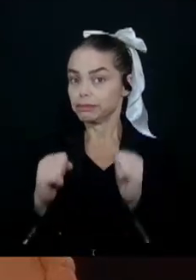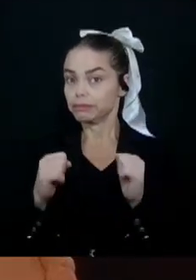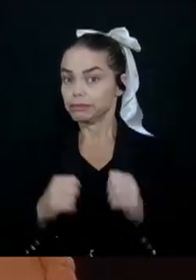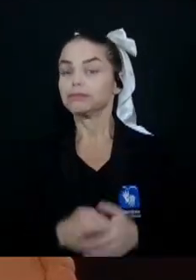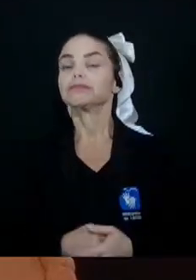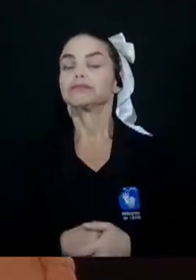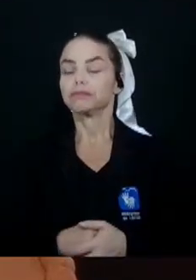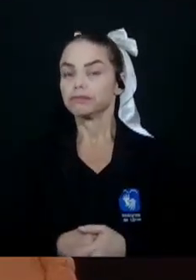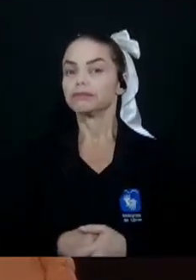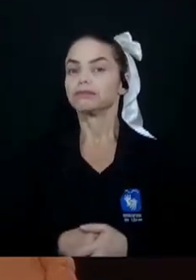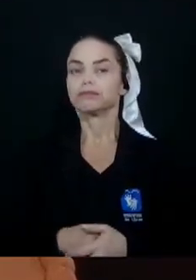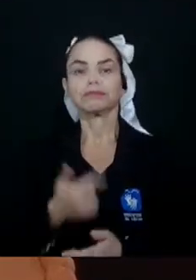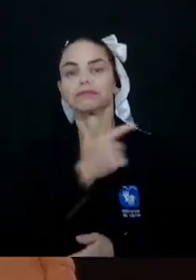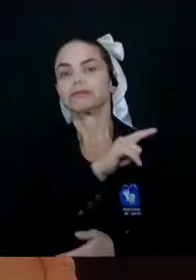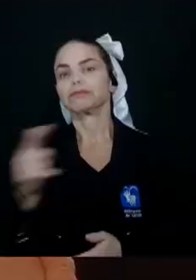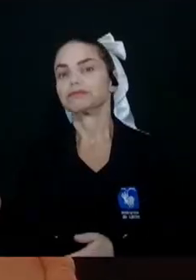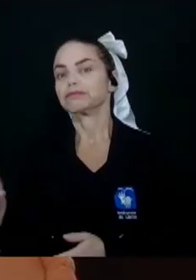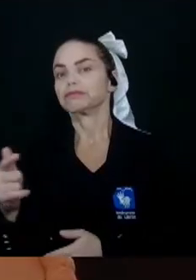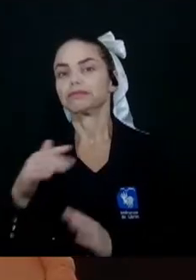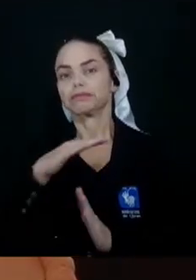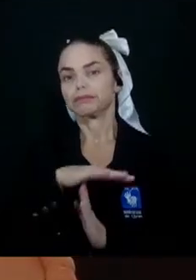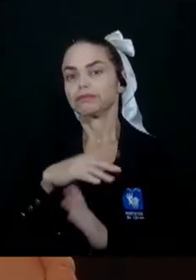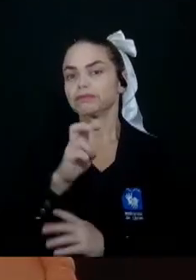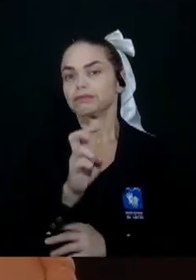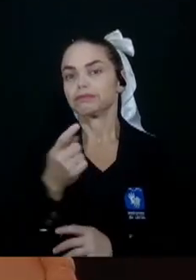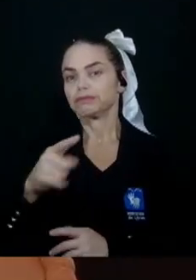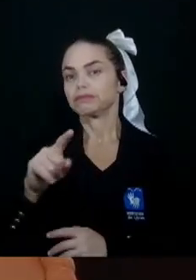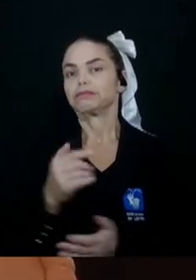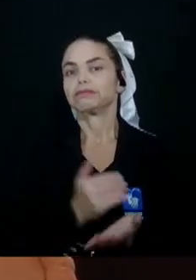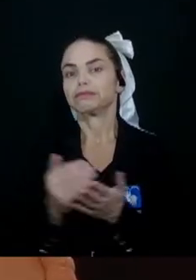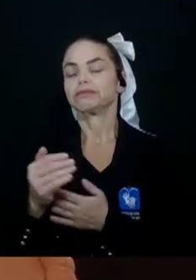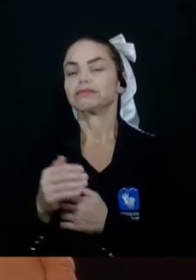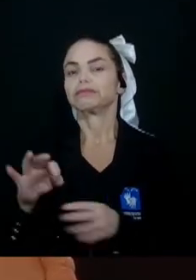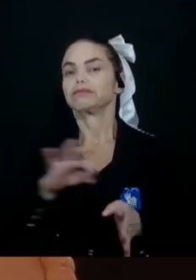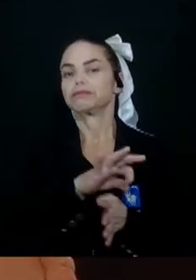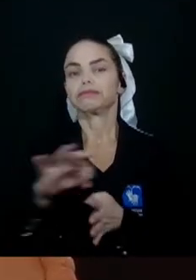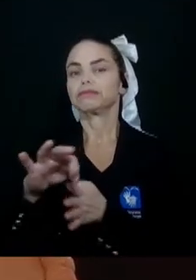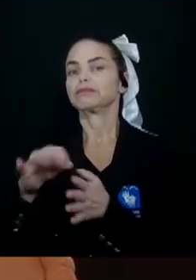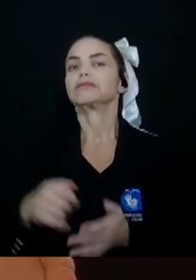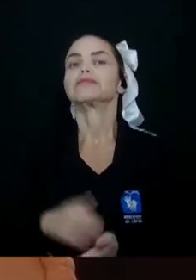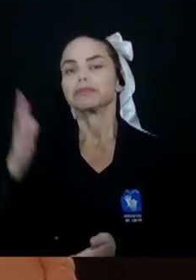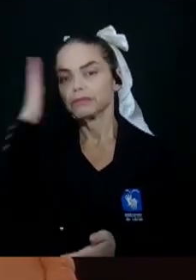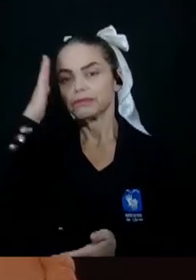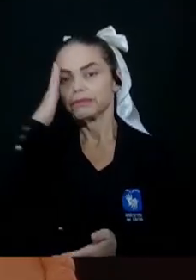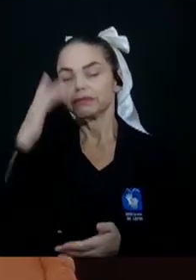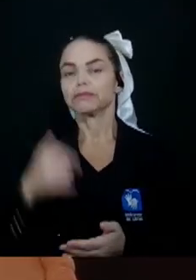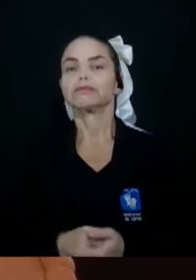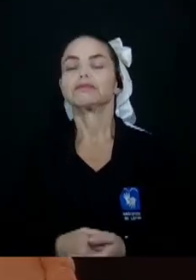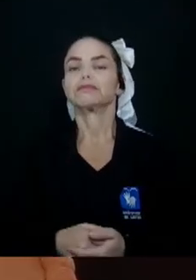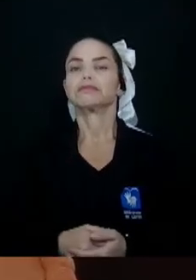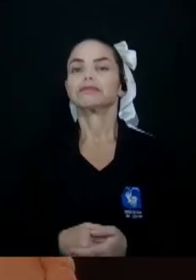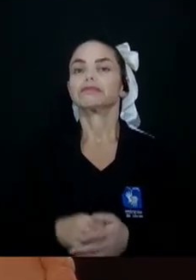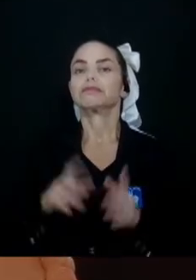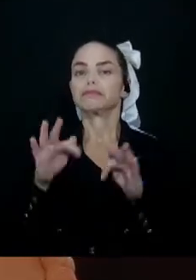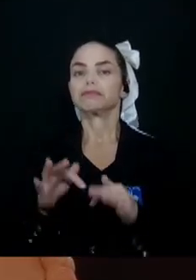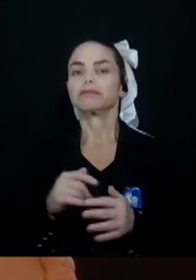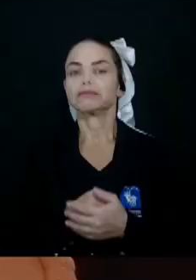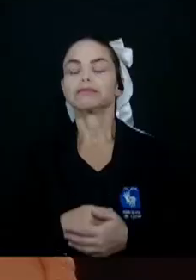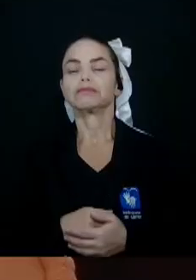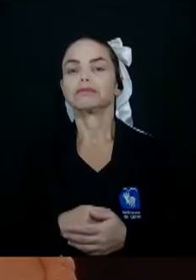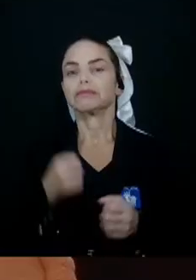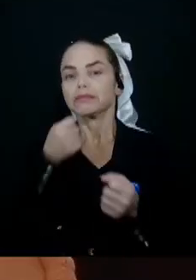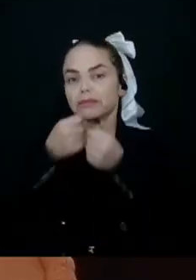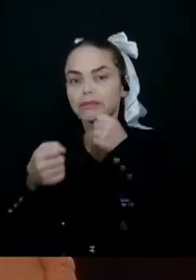não tenha atingido os 5.000, você comece a ser rastreado. Entendi. E agora, encaminhando para o final da nossa entrevista, quais são